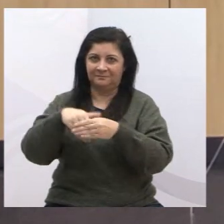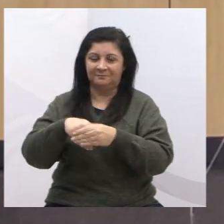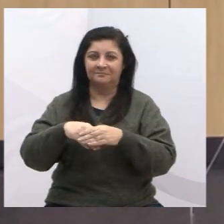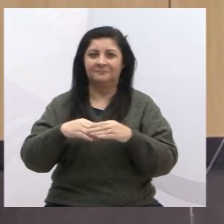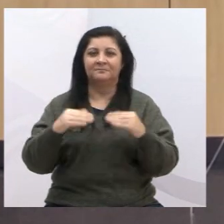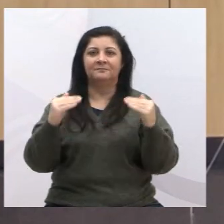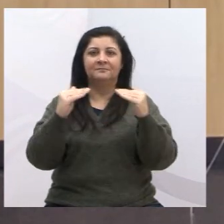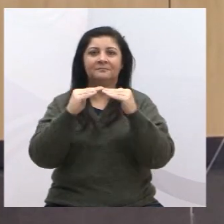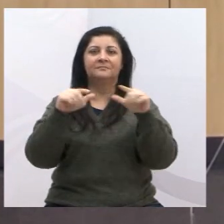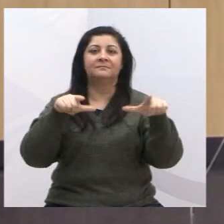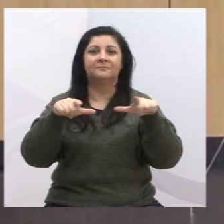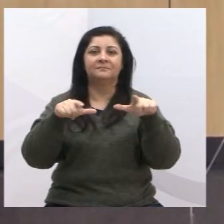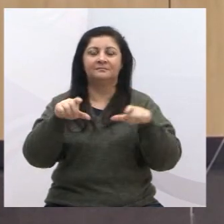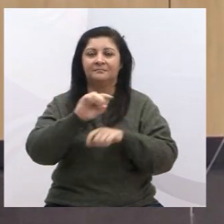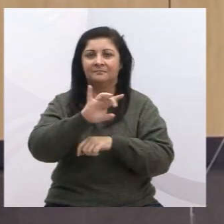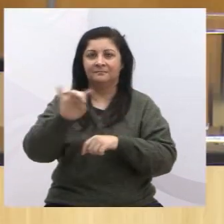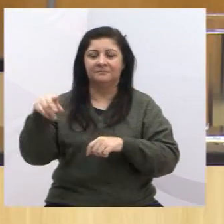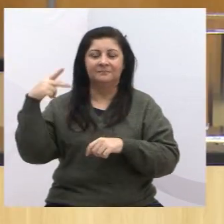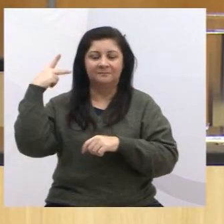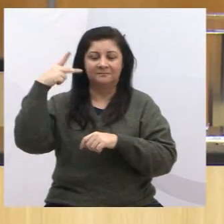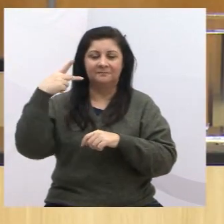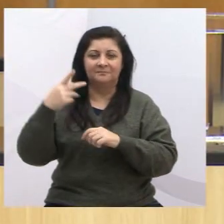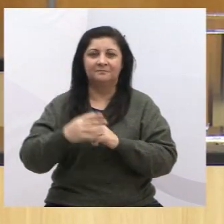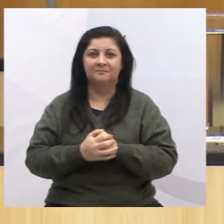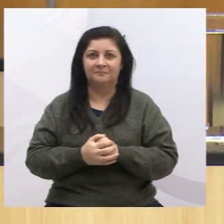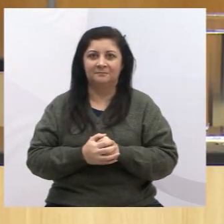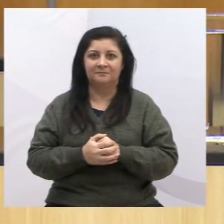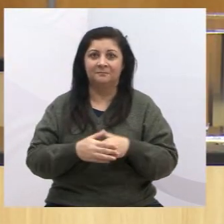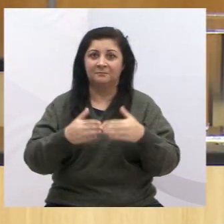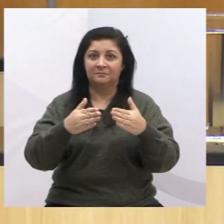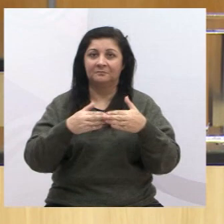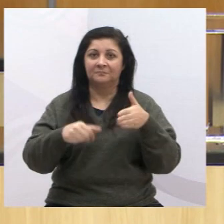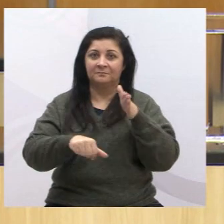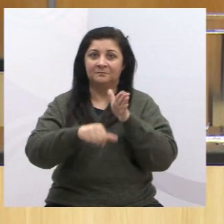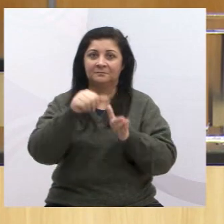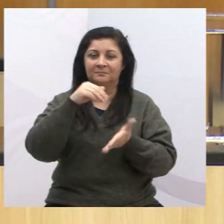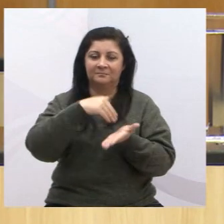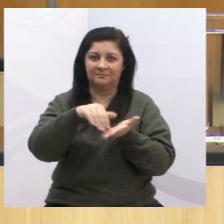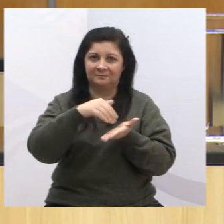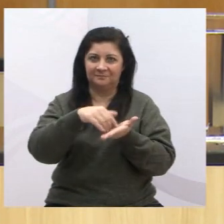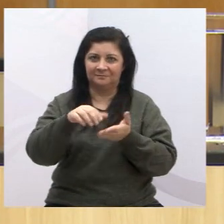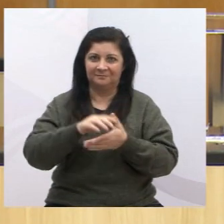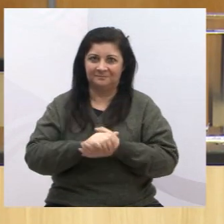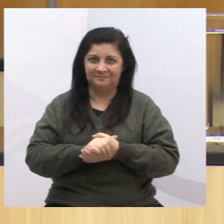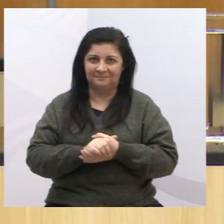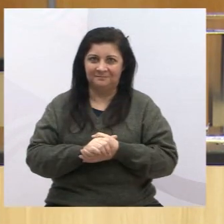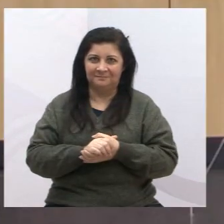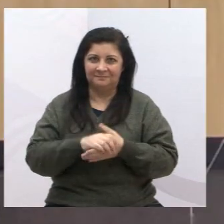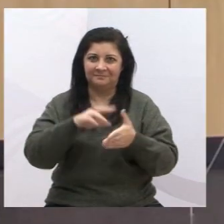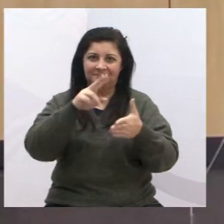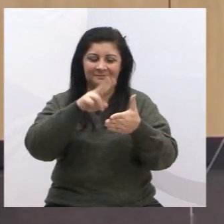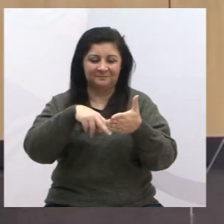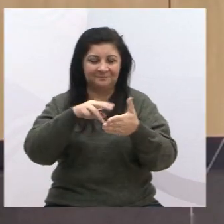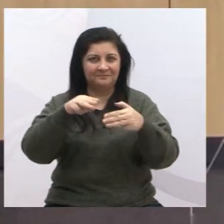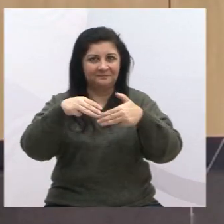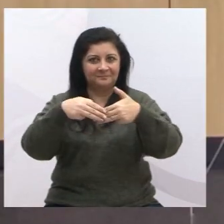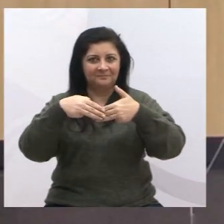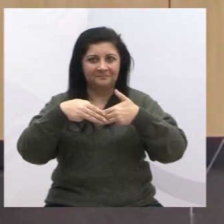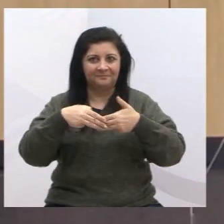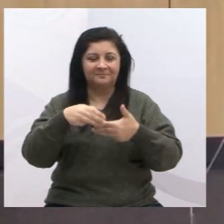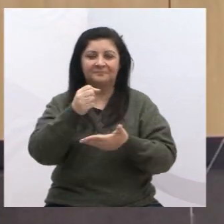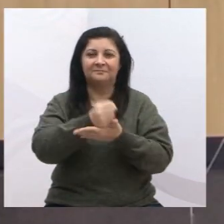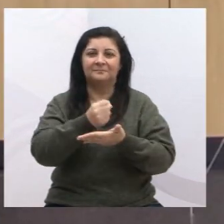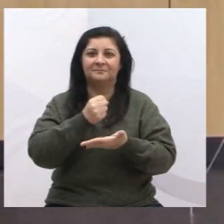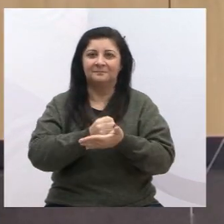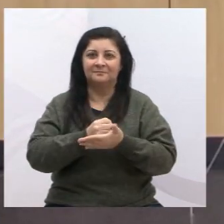conforme disciplinado os expedientes dos vereadores. Então solicito ao primeiro secretário que faça a leitura da síntese das moções protocoladas